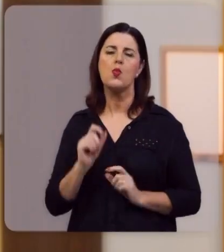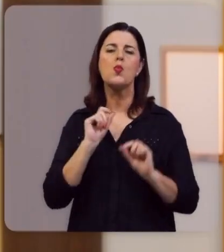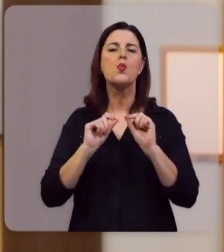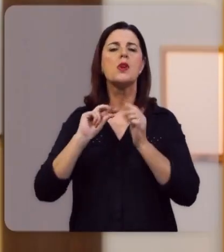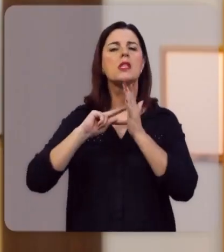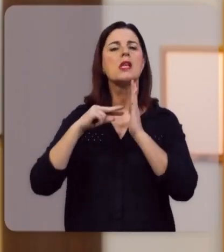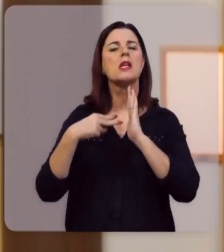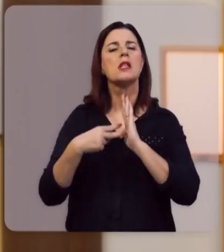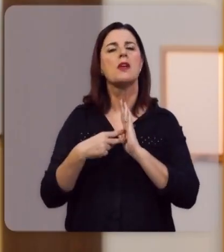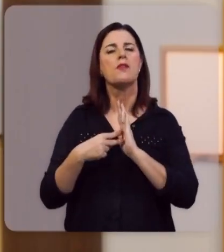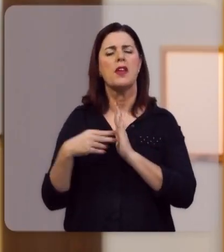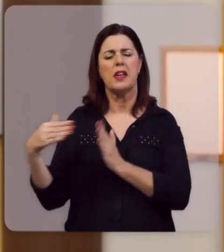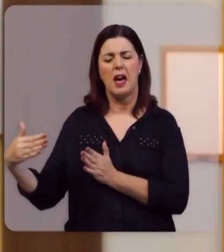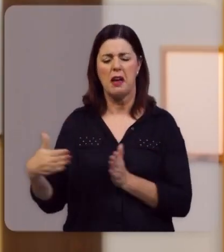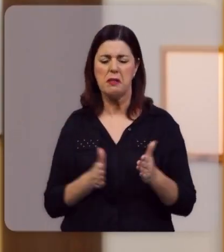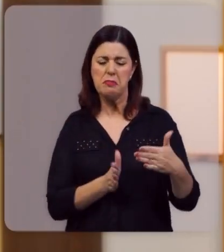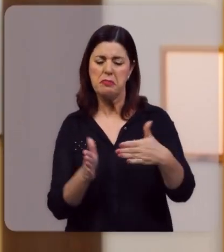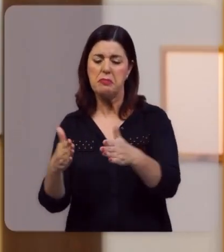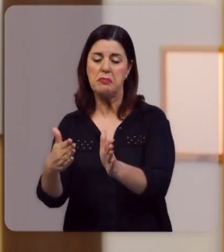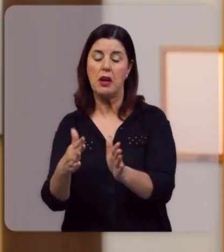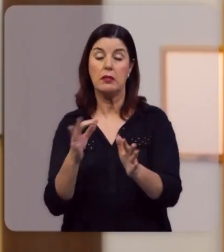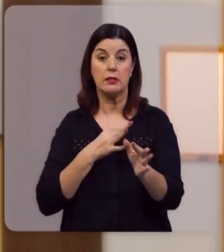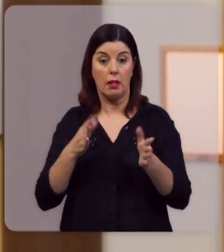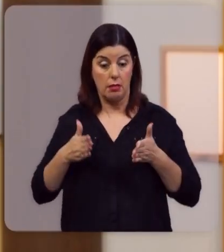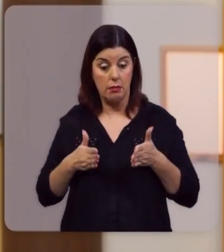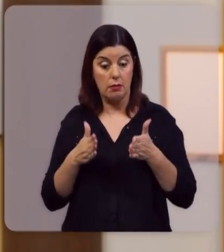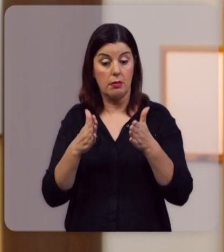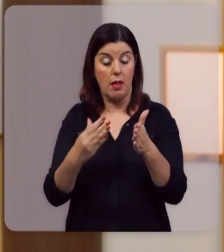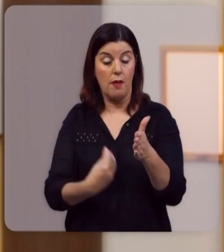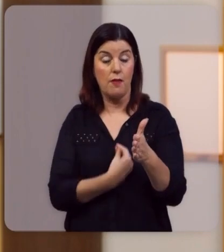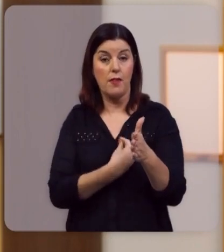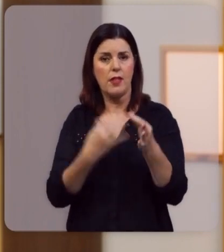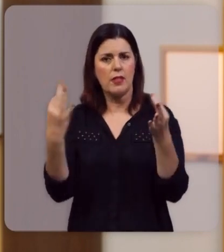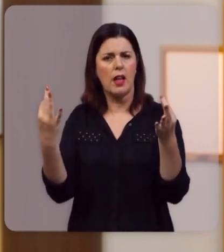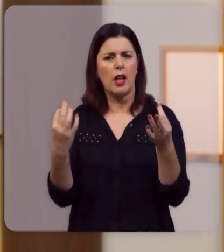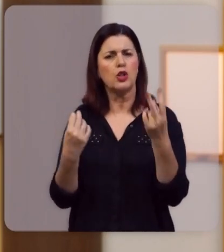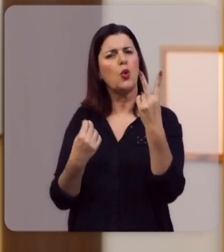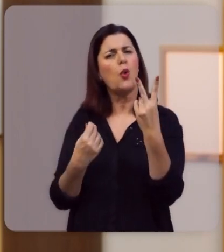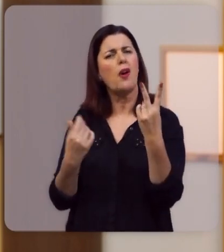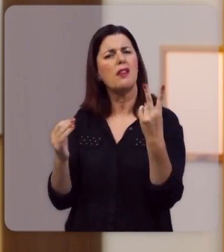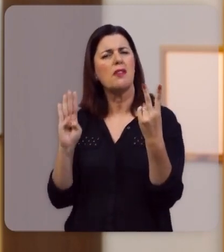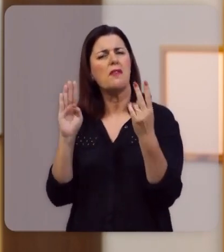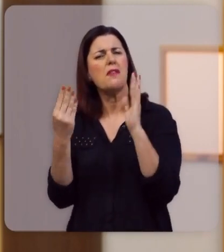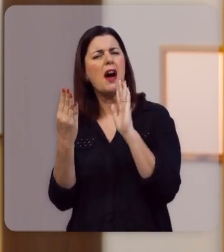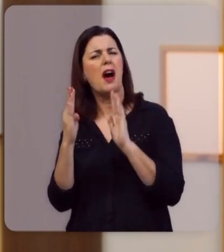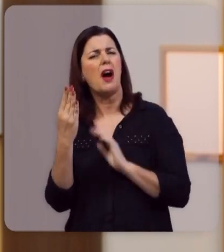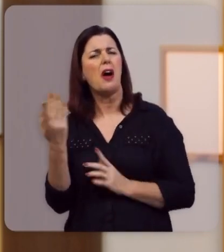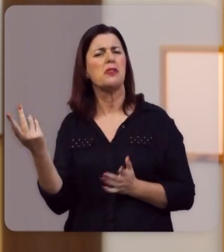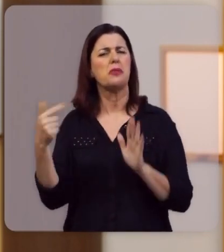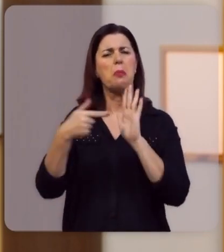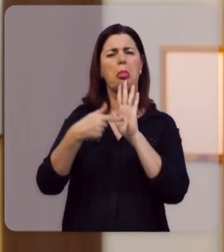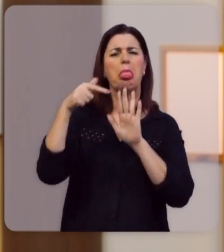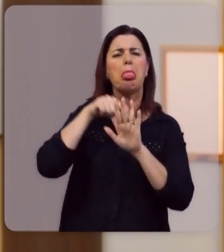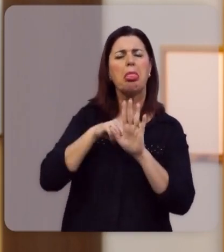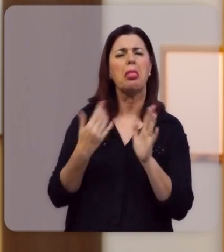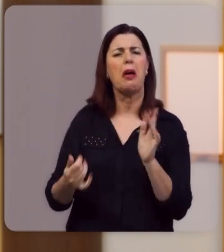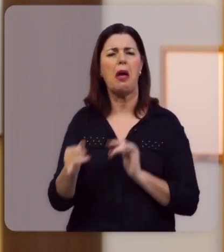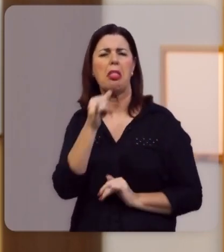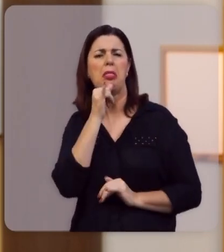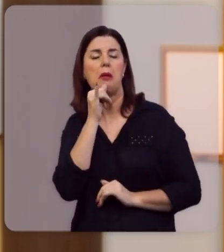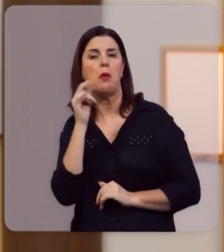O que significa o caminho torto ser endireitado? Caminho torto fala de vida dupla, de hipocrisia, de